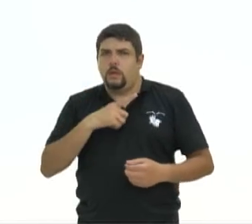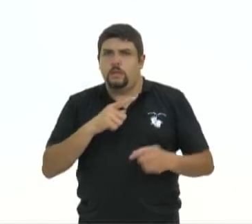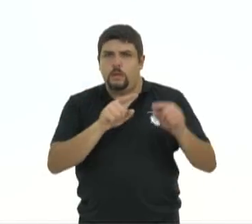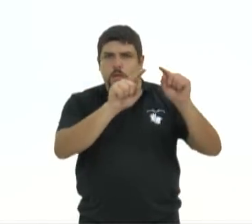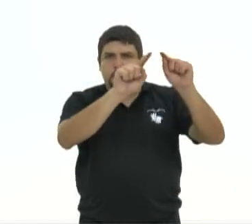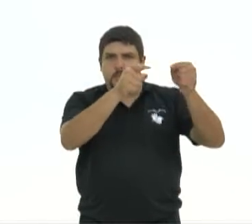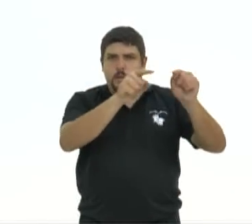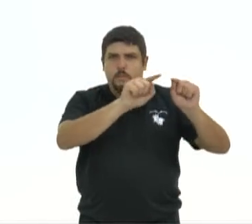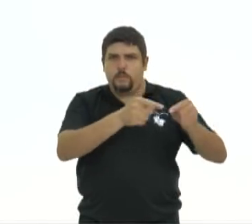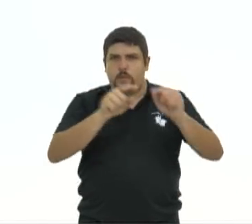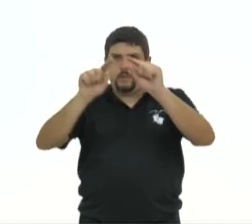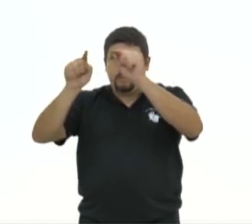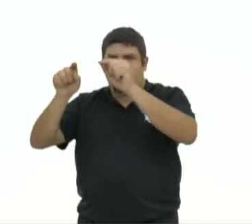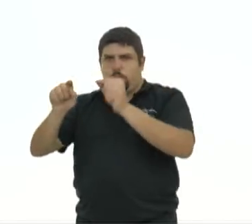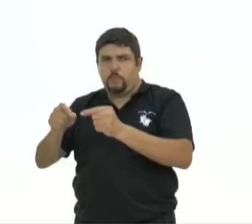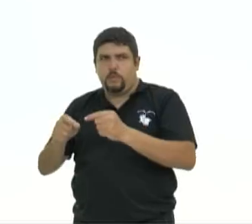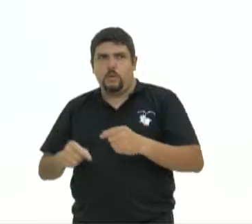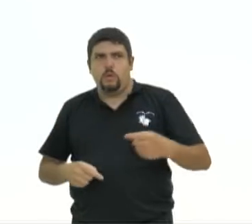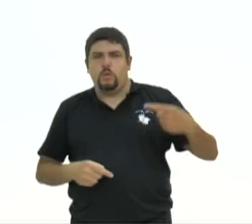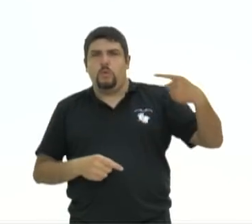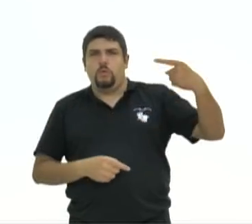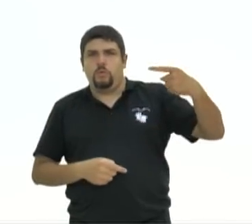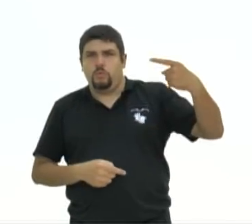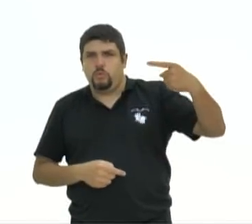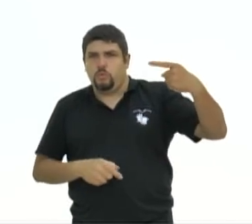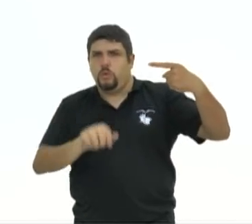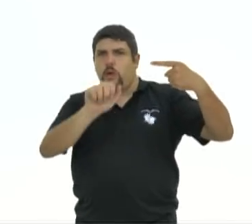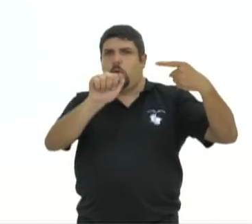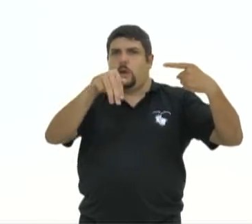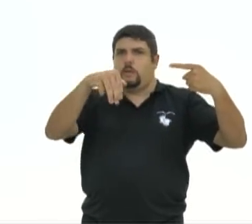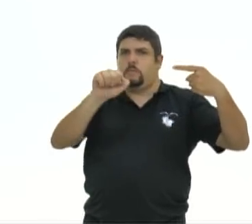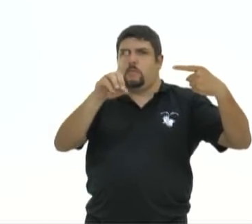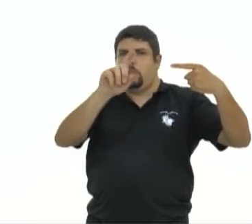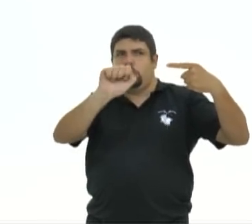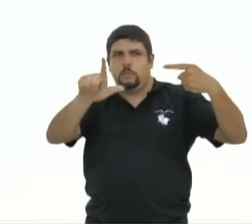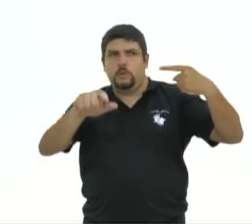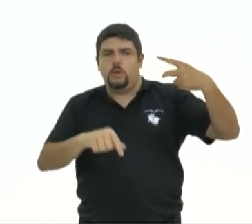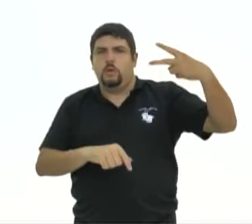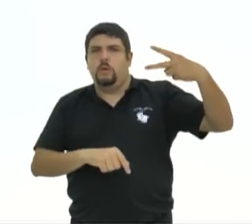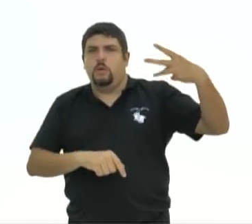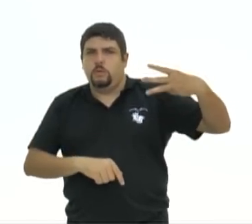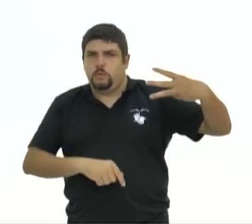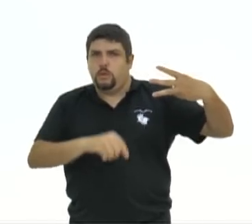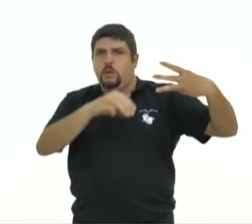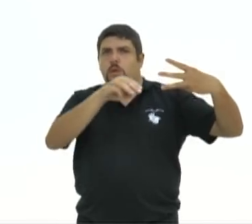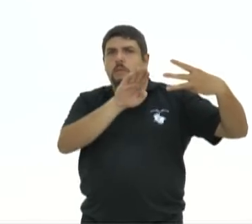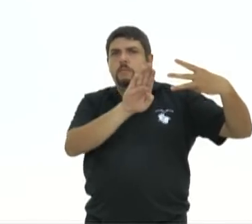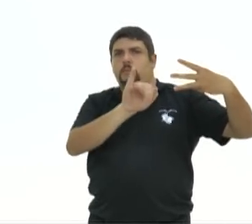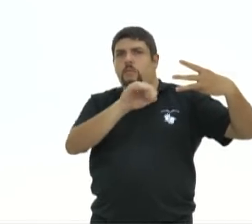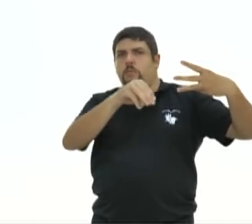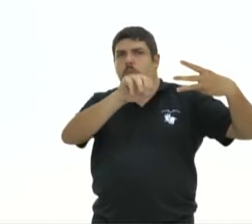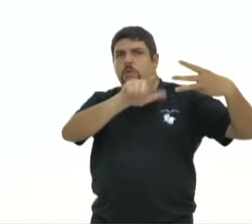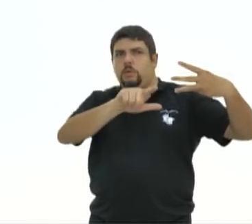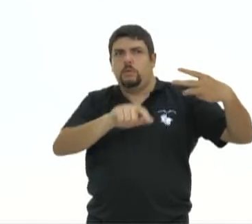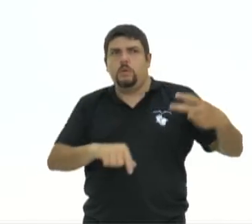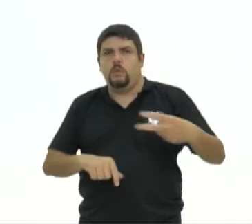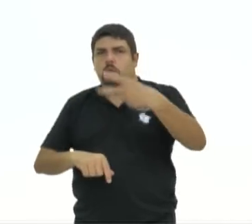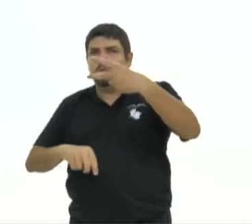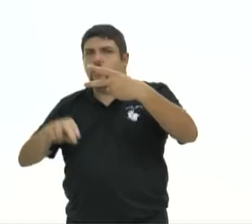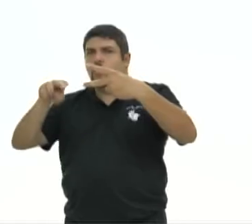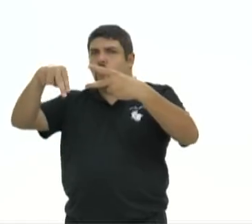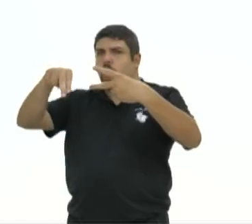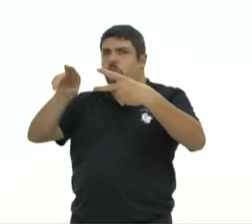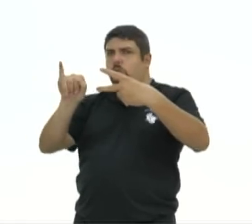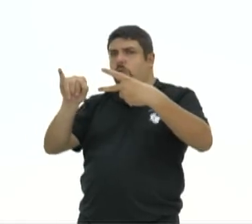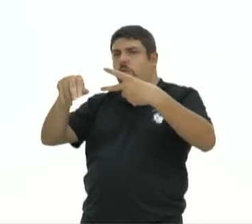tenho aqui, o número 1 é amodal, o número 2 é unimodal, o número 3 é bimodal e o número 4 é multimodal.